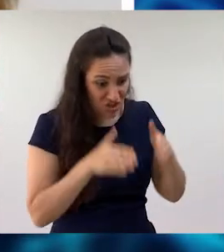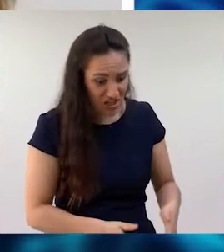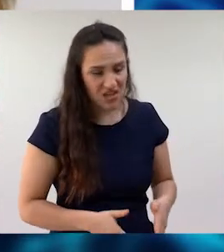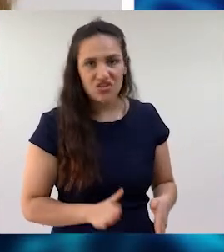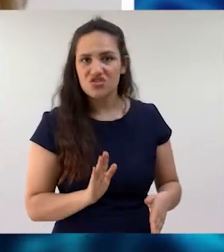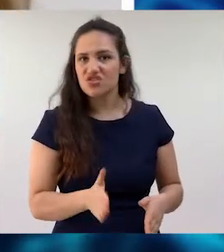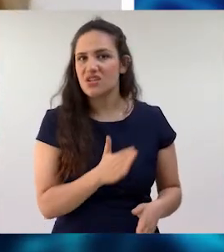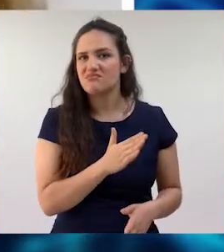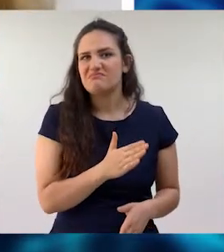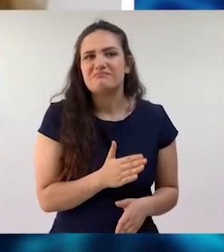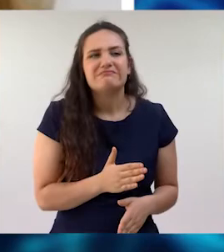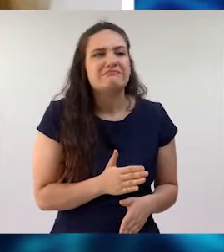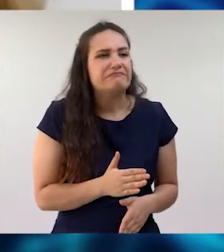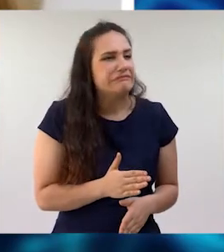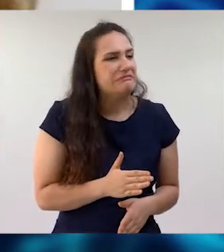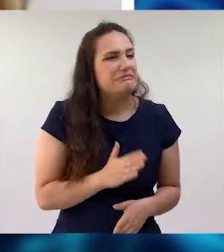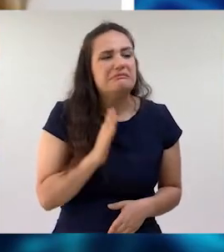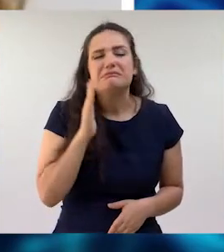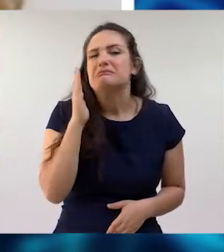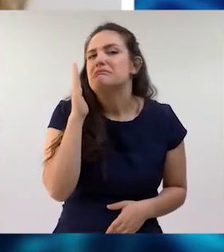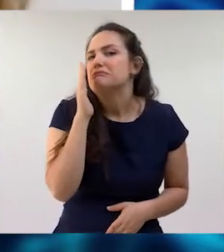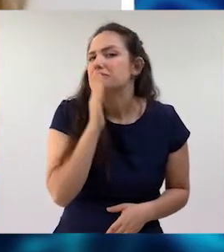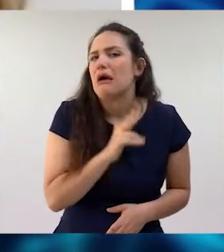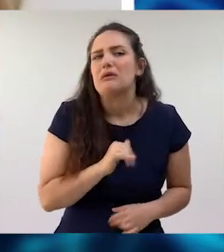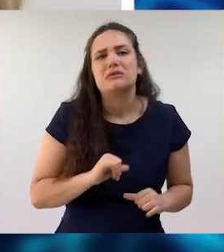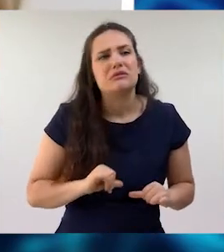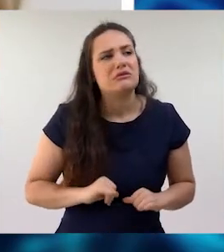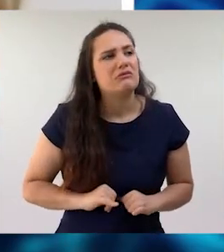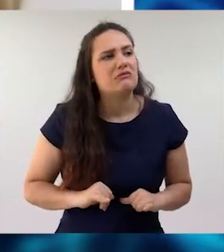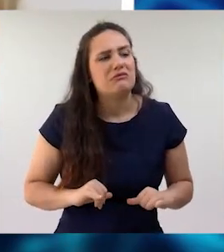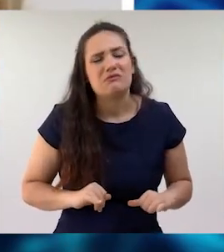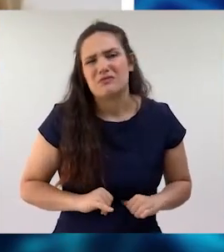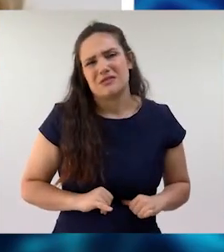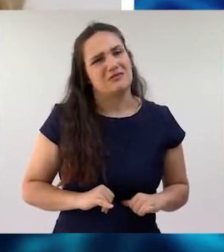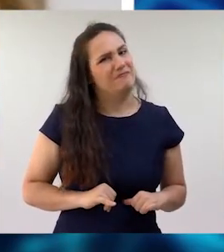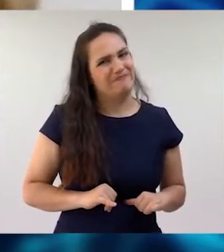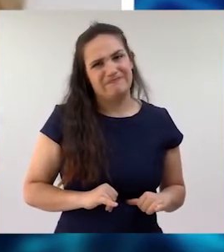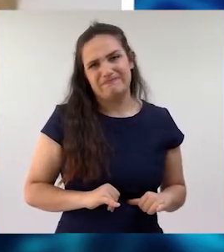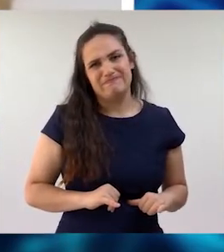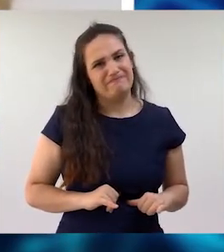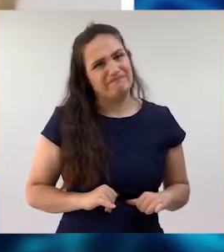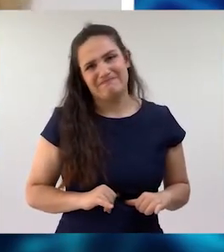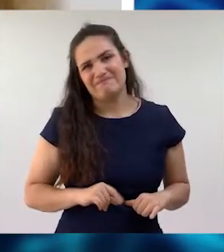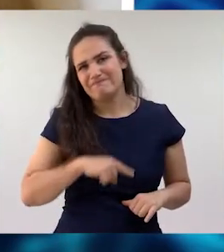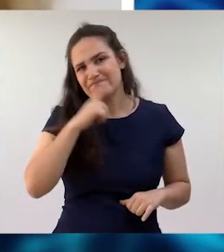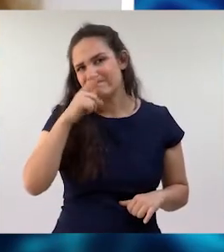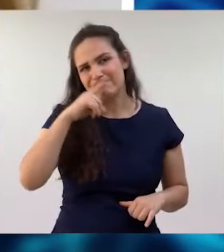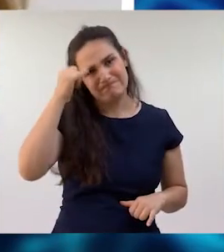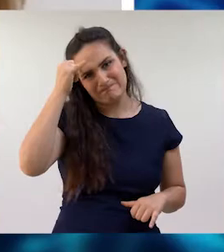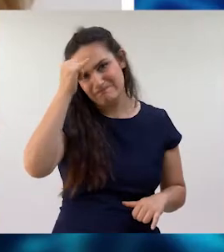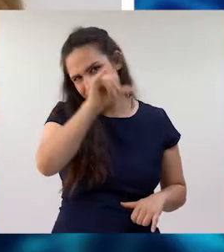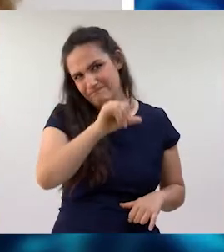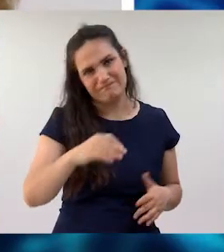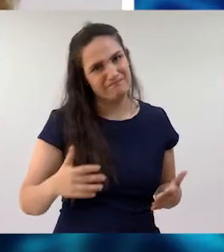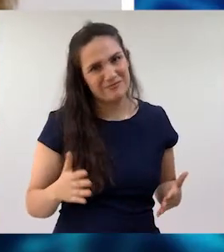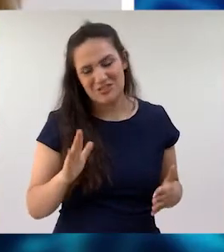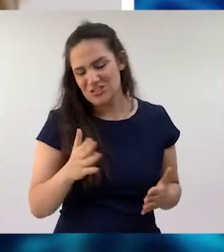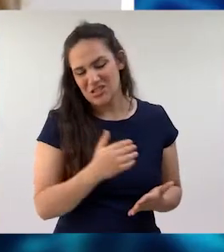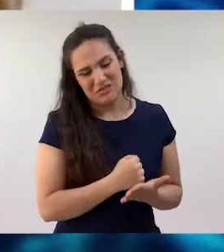infelizmente, a gente não consegue fazer com que a população faça uma